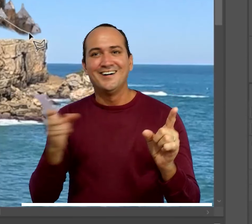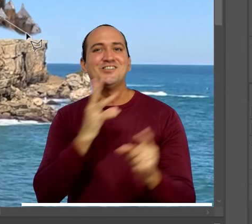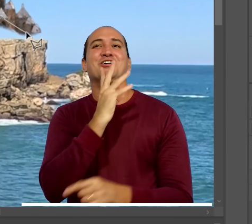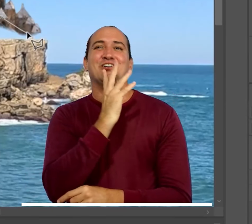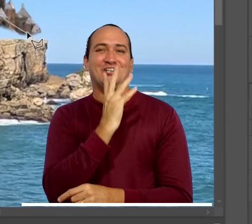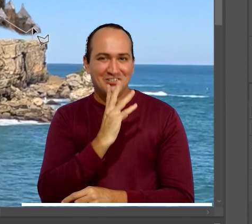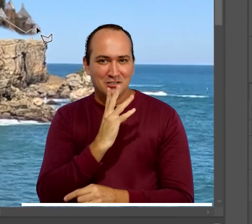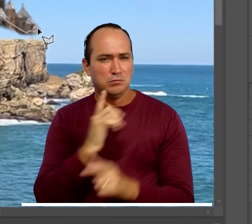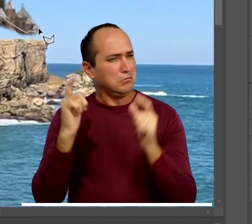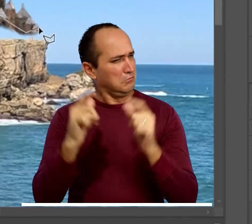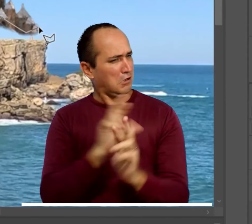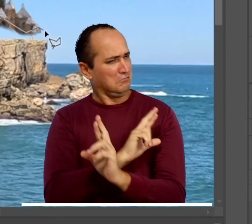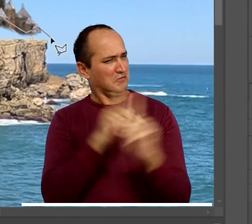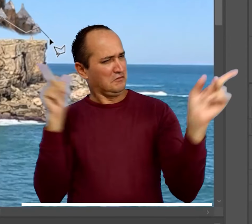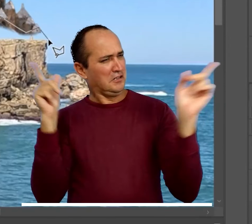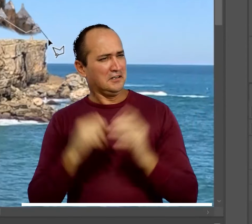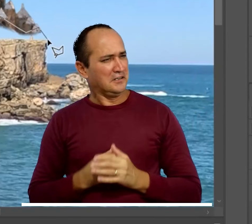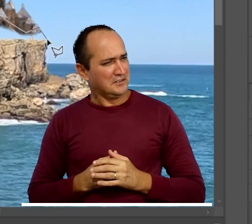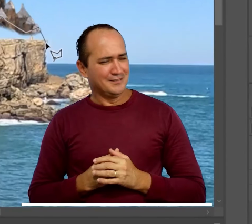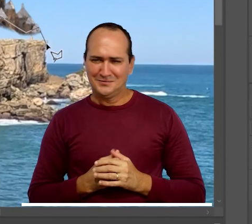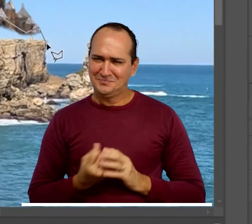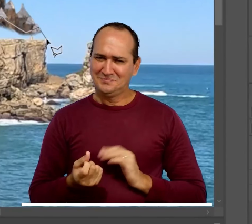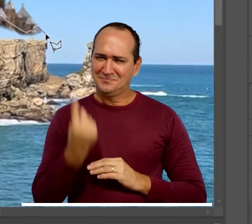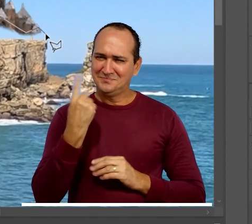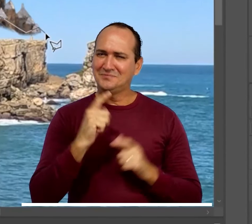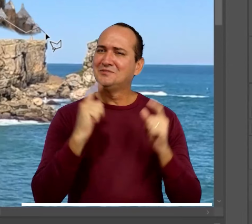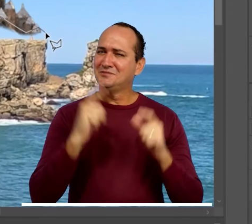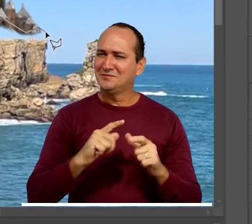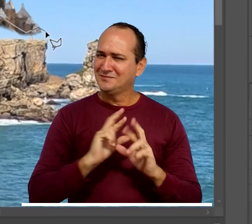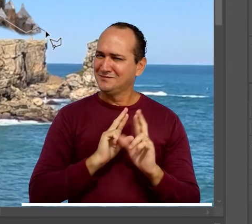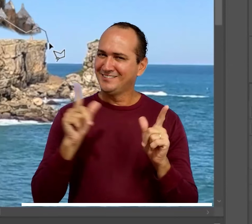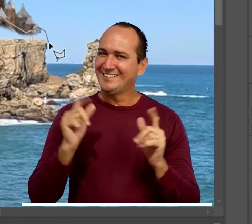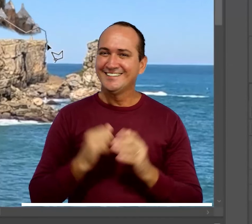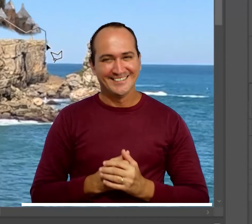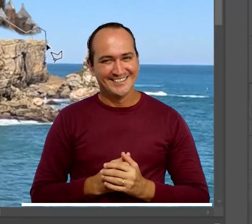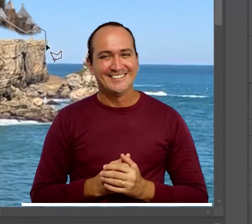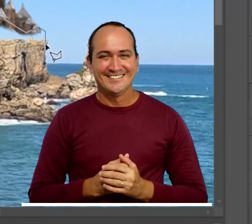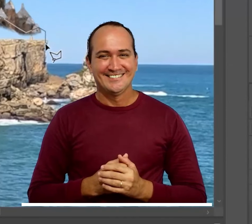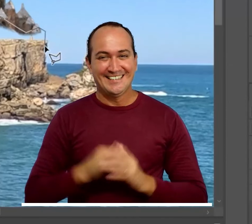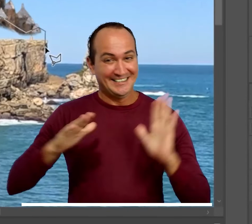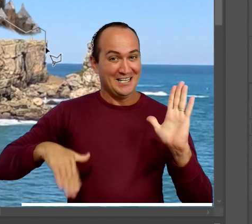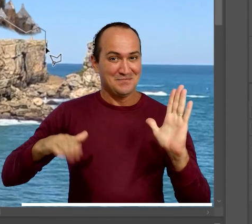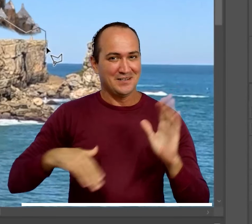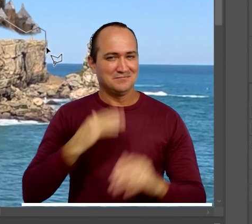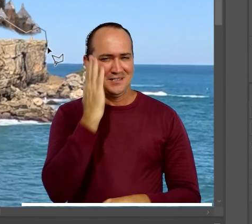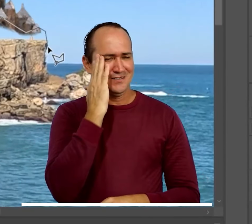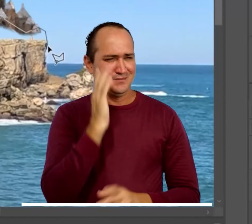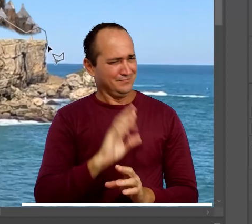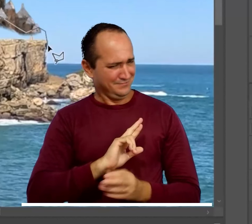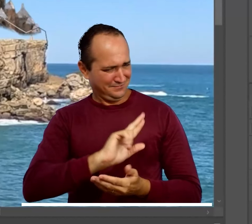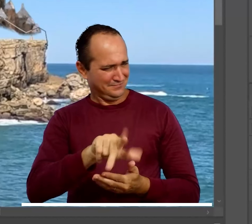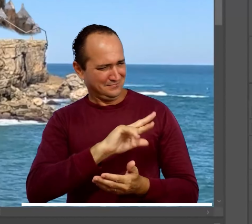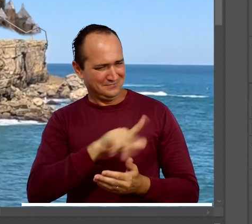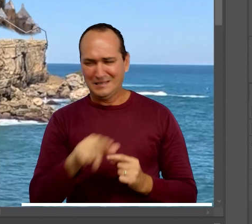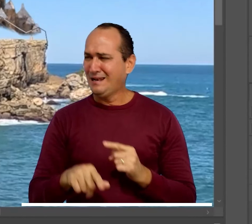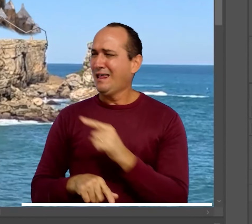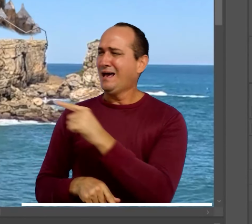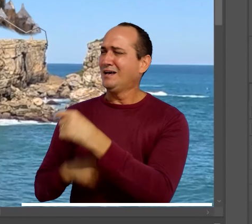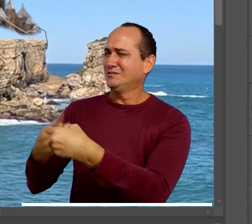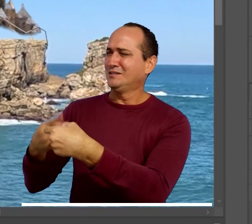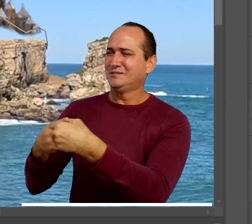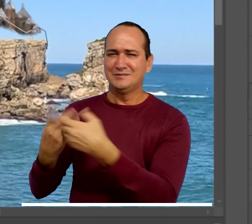conhece esse castelo. Só ia achar estranho que ele estaria aqui então no litoral, e a gente sabe que esse castelo fica no